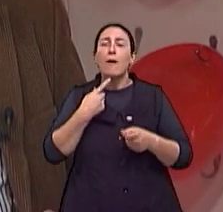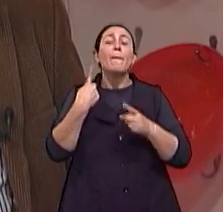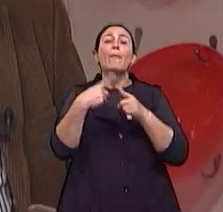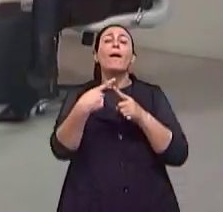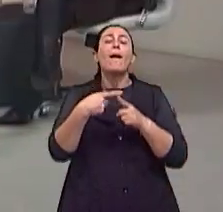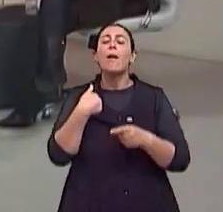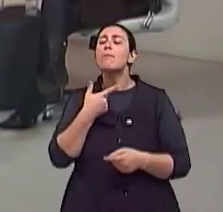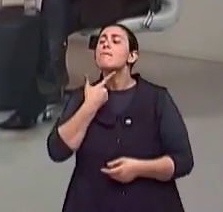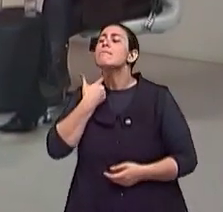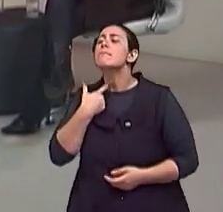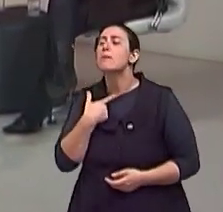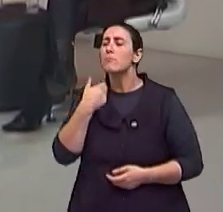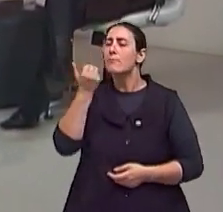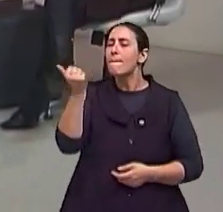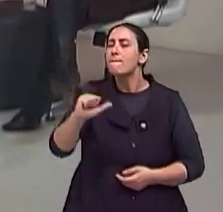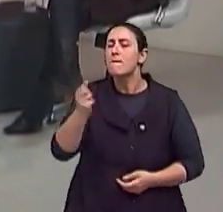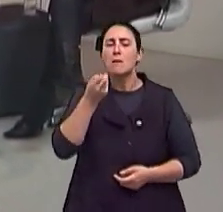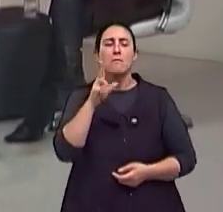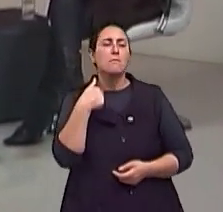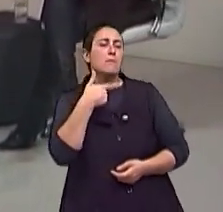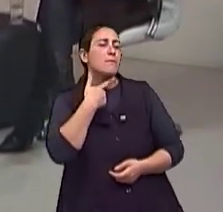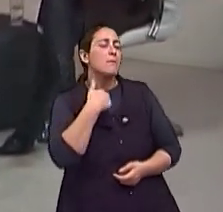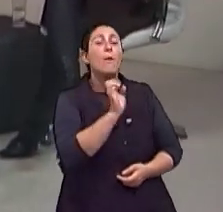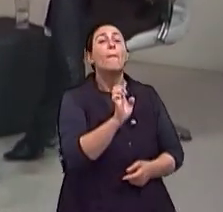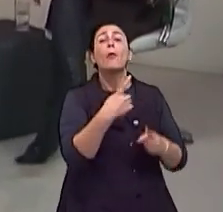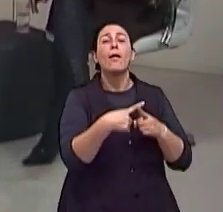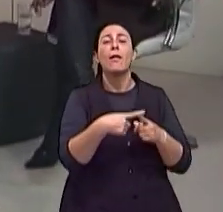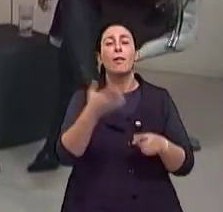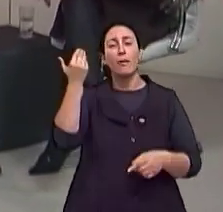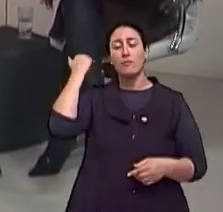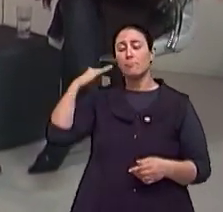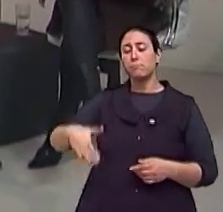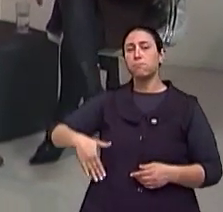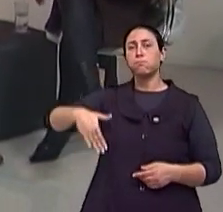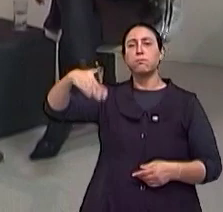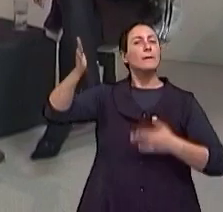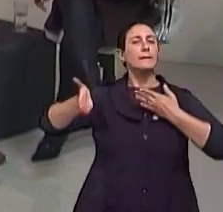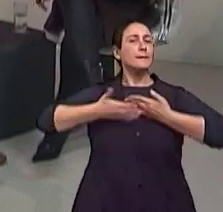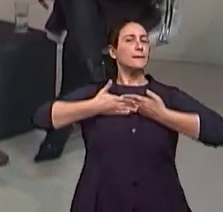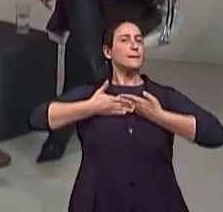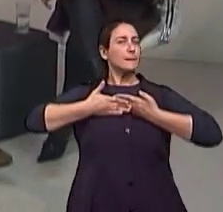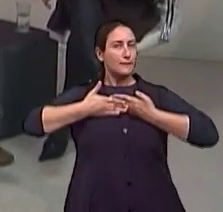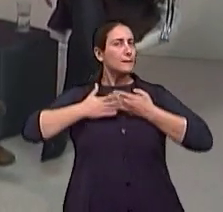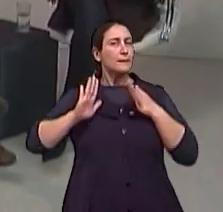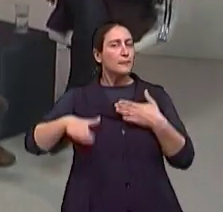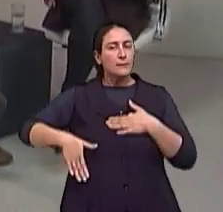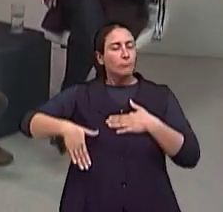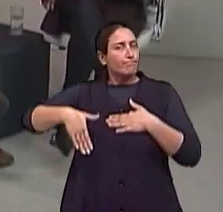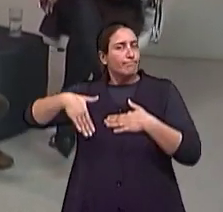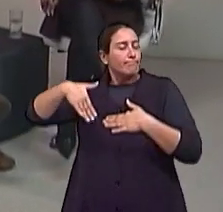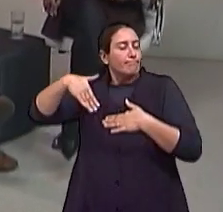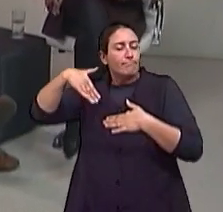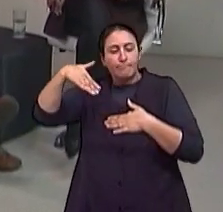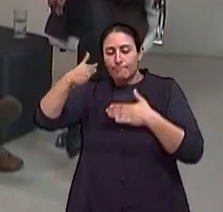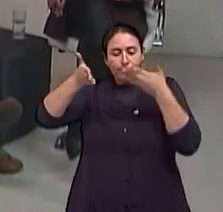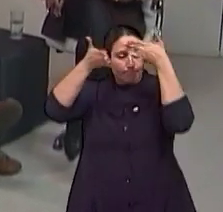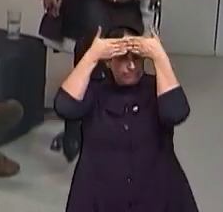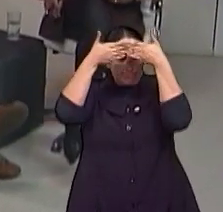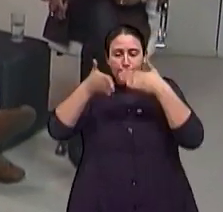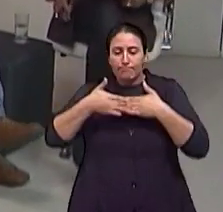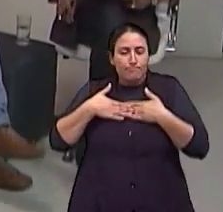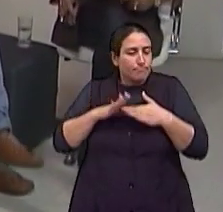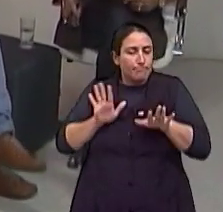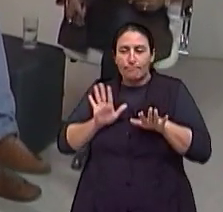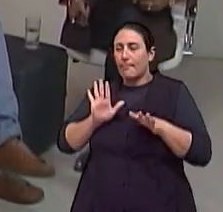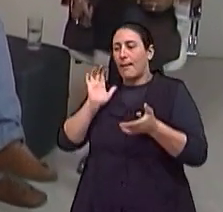pôde dar expressão a esse afeto, a esse desejo. Né? Ou seja, casaram-se, no caso de